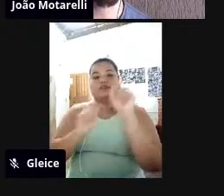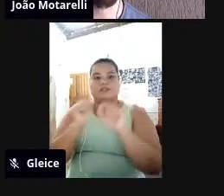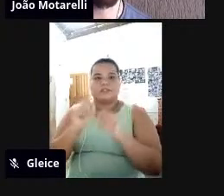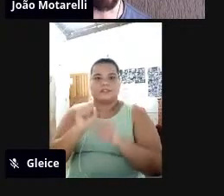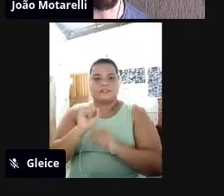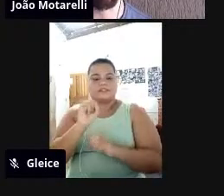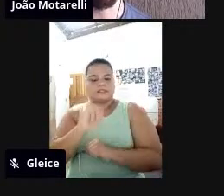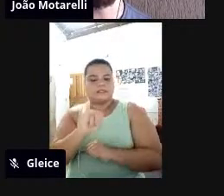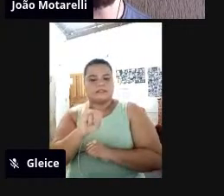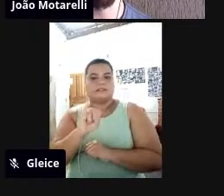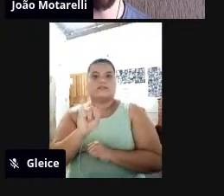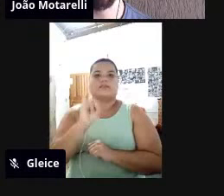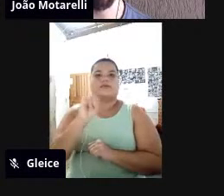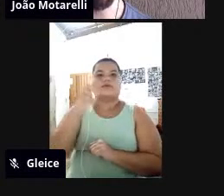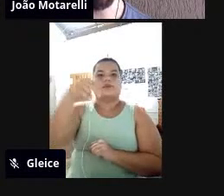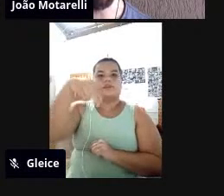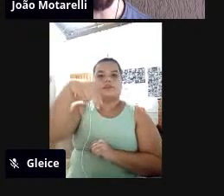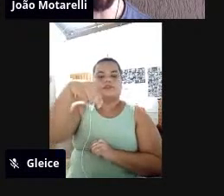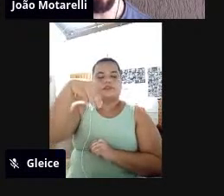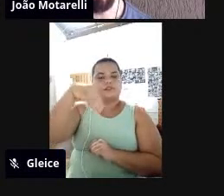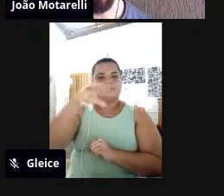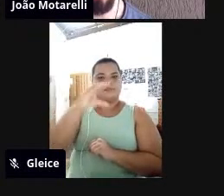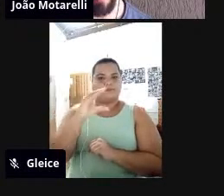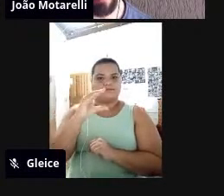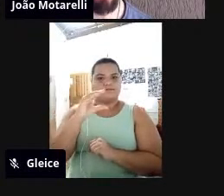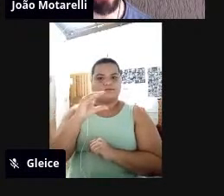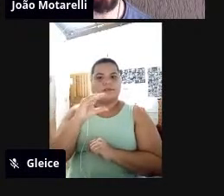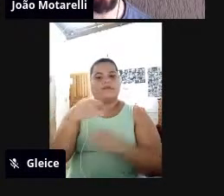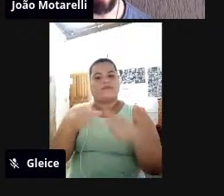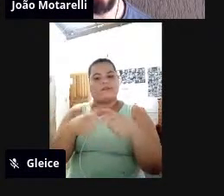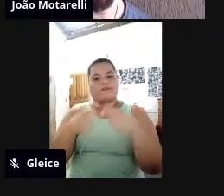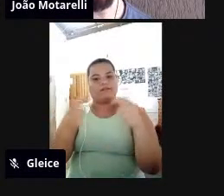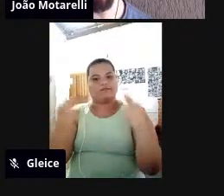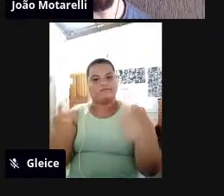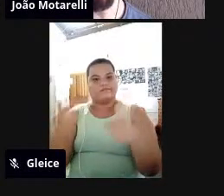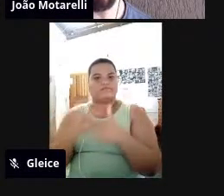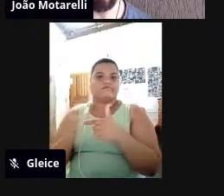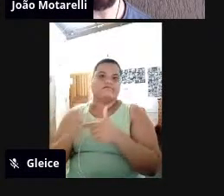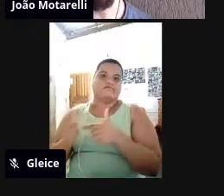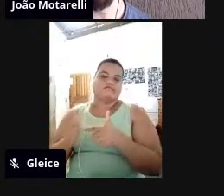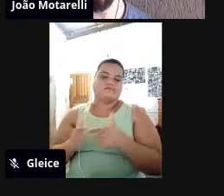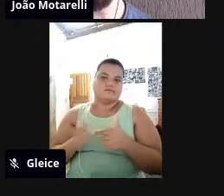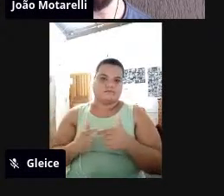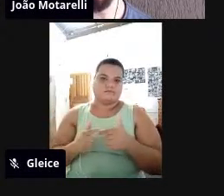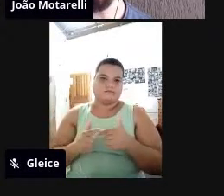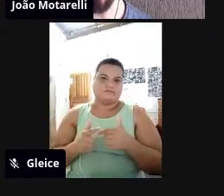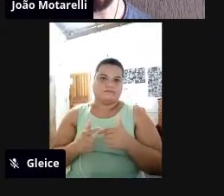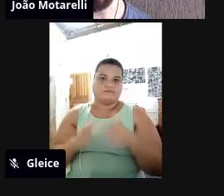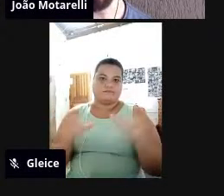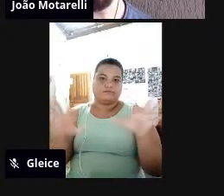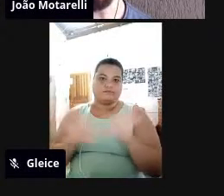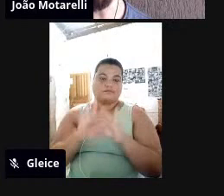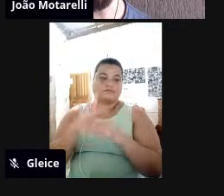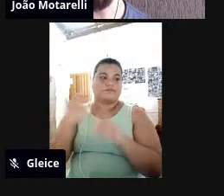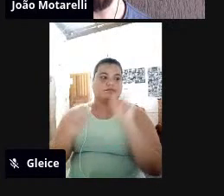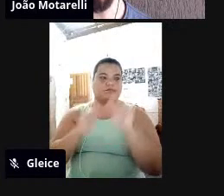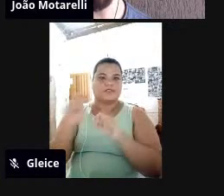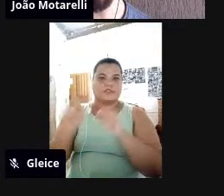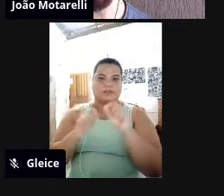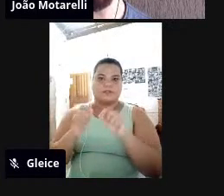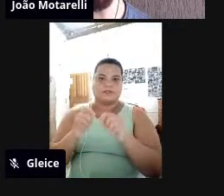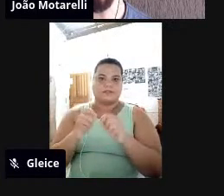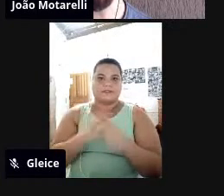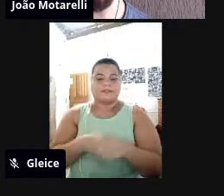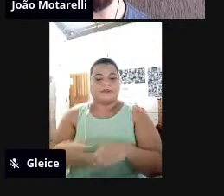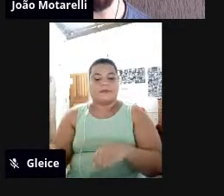o número de eventos. A gente vê que isso está associado com desenvolvimento de diabetes, então o indivíduo que